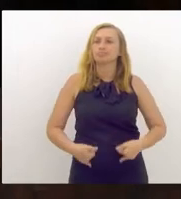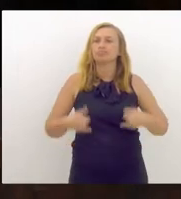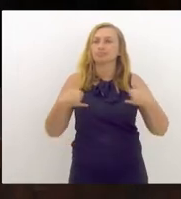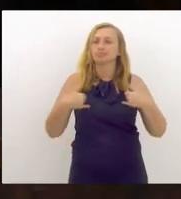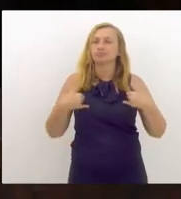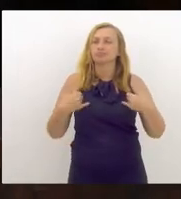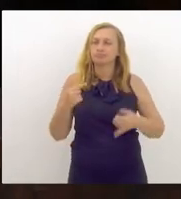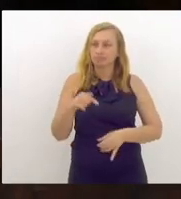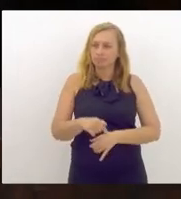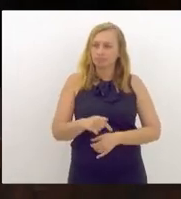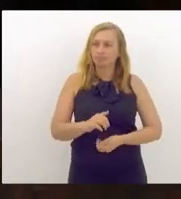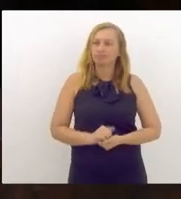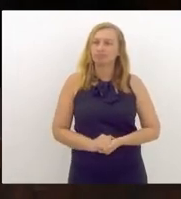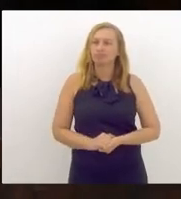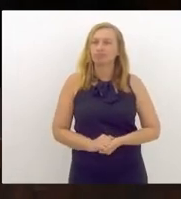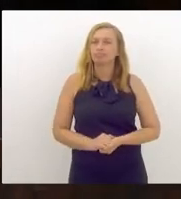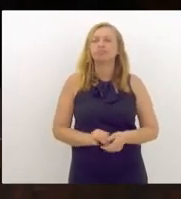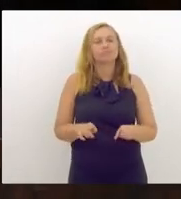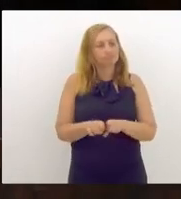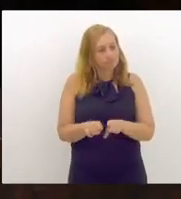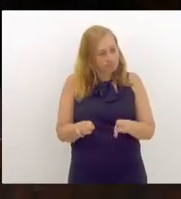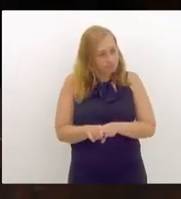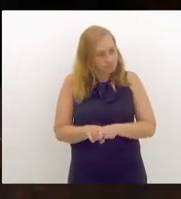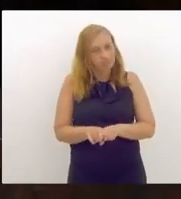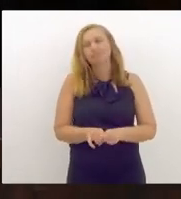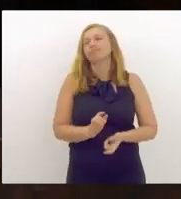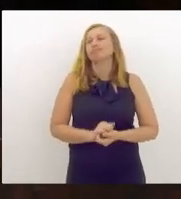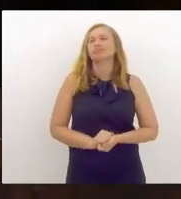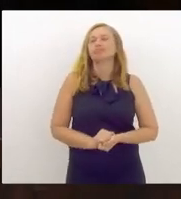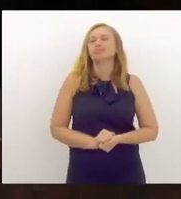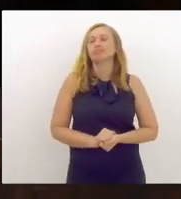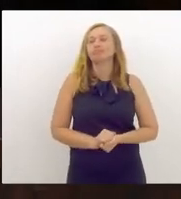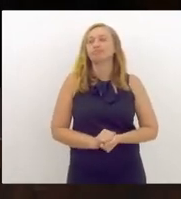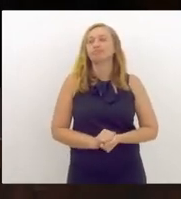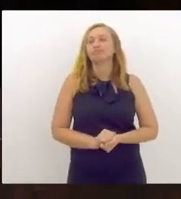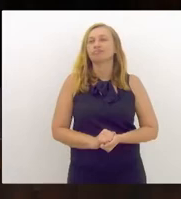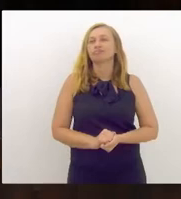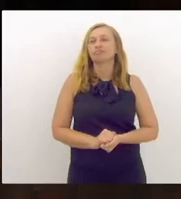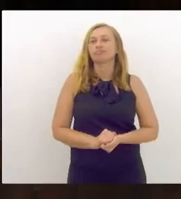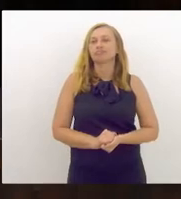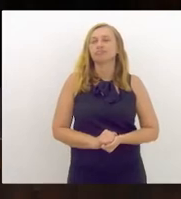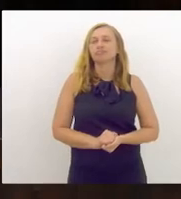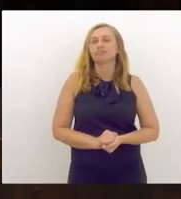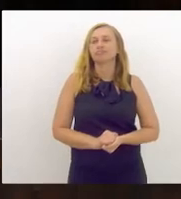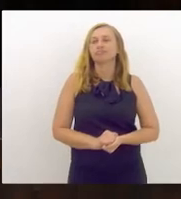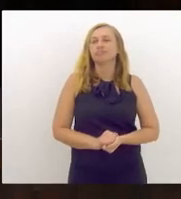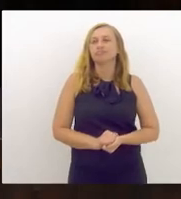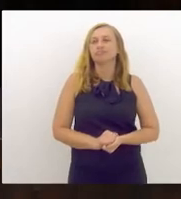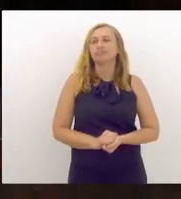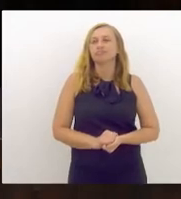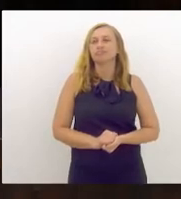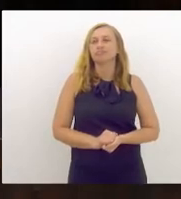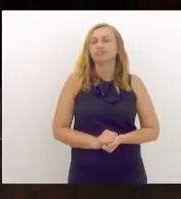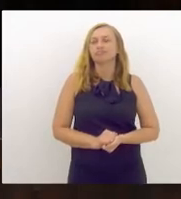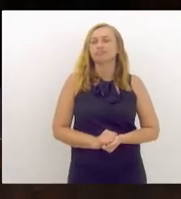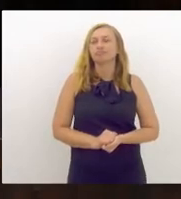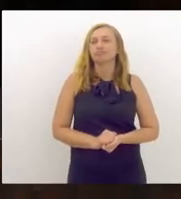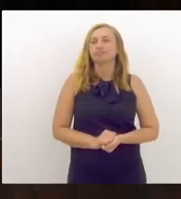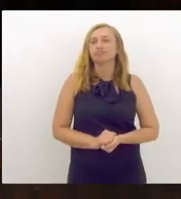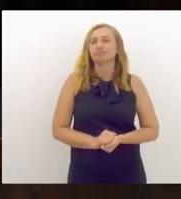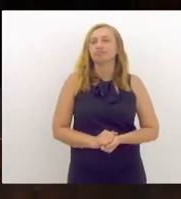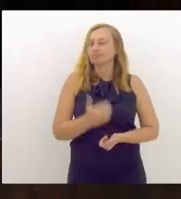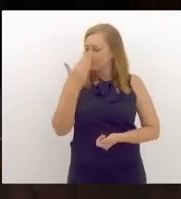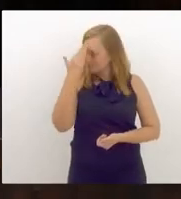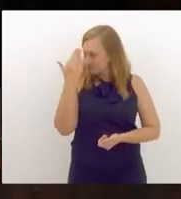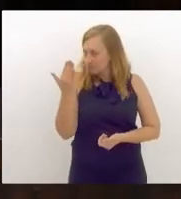estar aqui presente e também retribuindo a visita que Você já fez